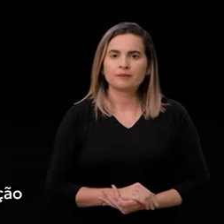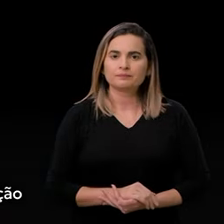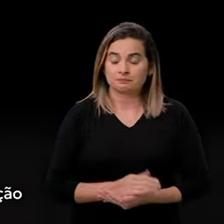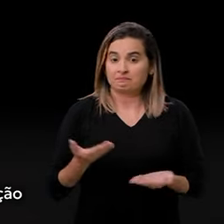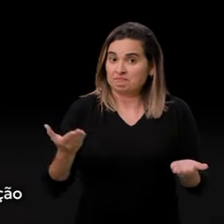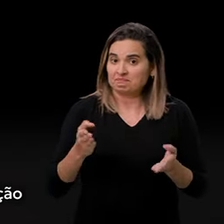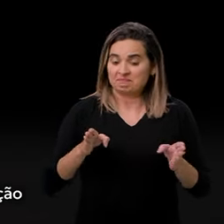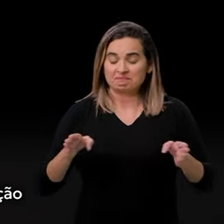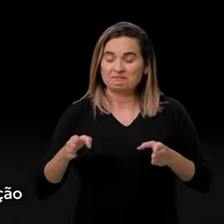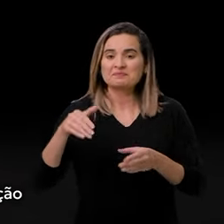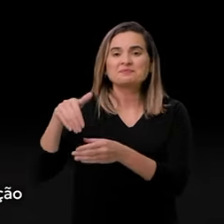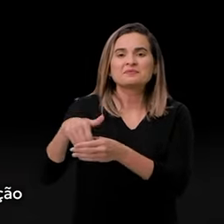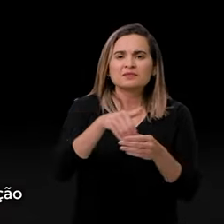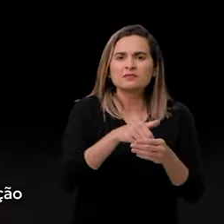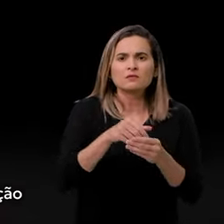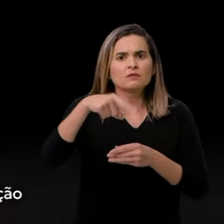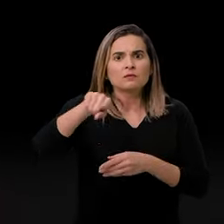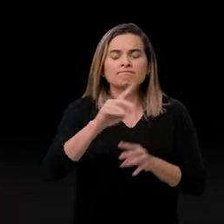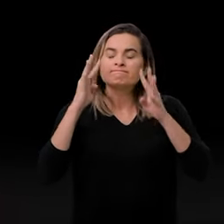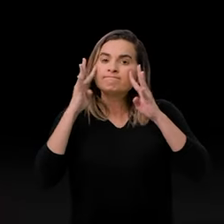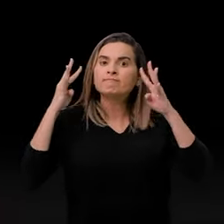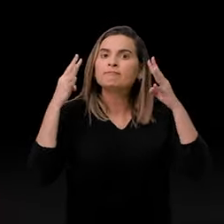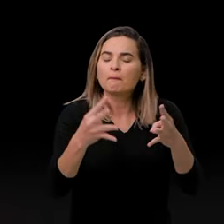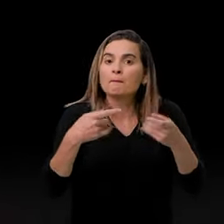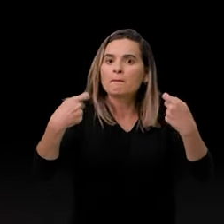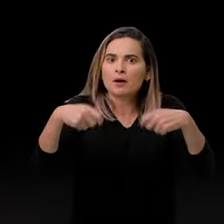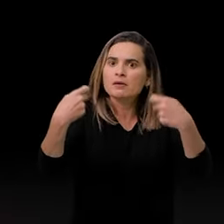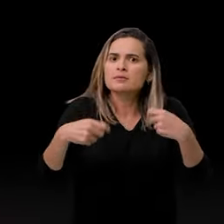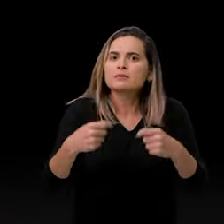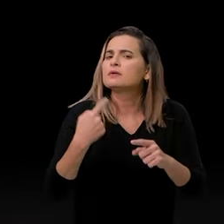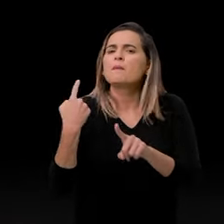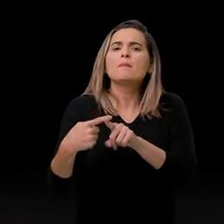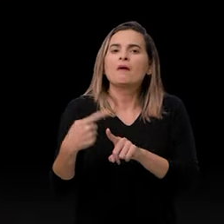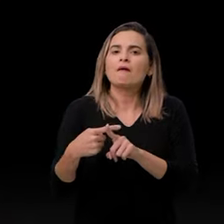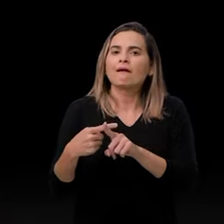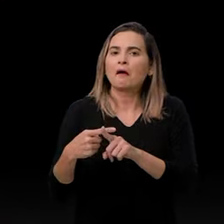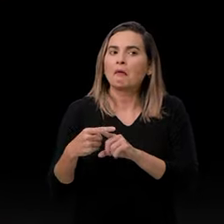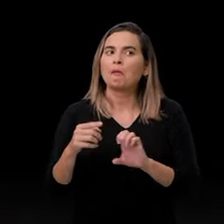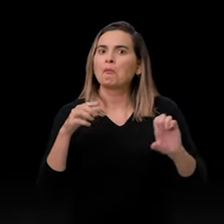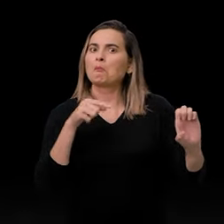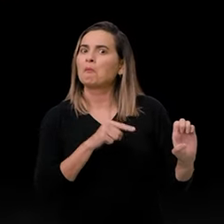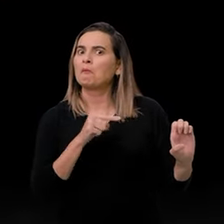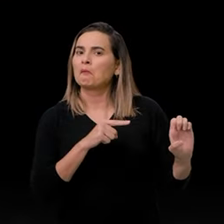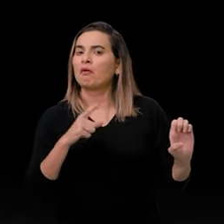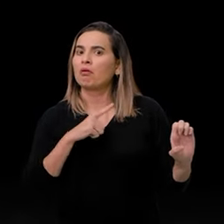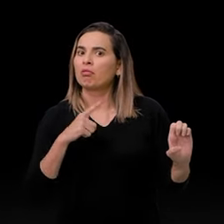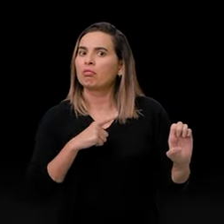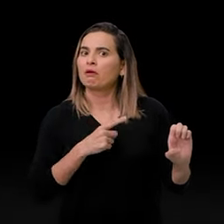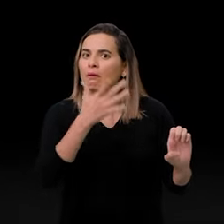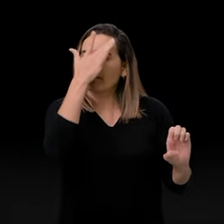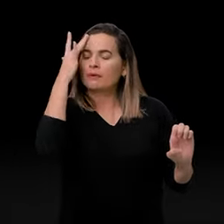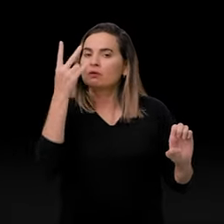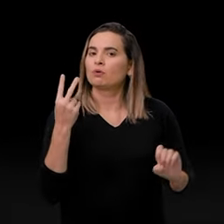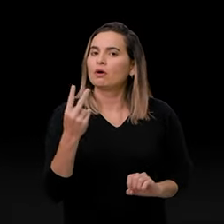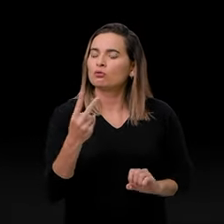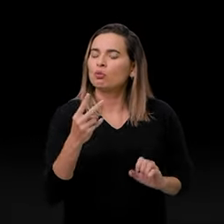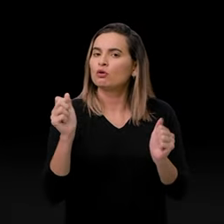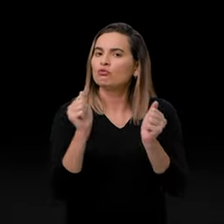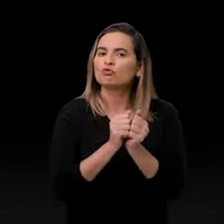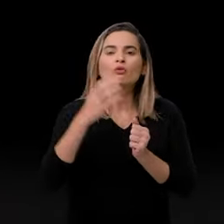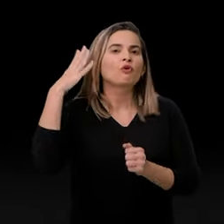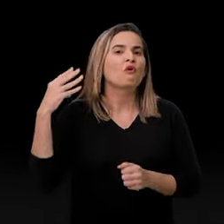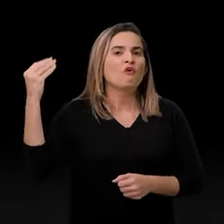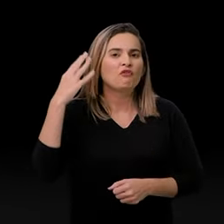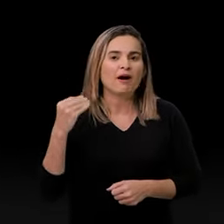Nessa eleição, você tem de prestar atenção no jogo político. A esquerda tem dois candidatos ligados ao governo